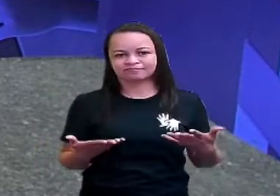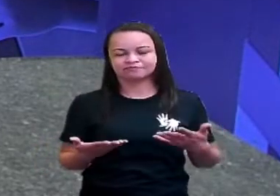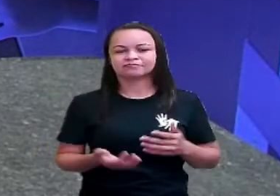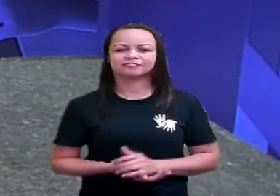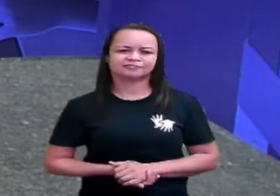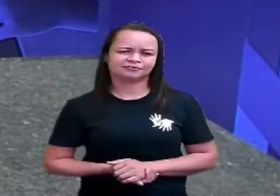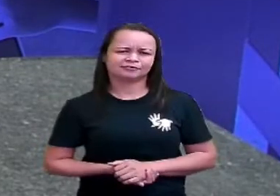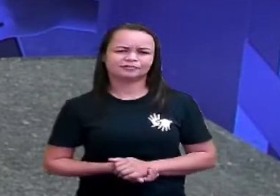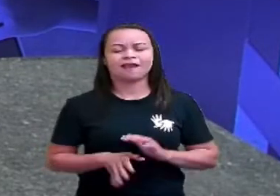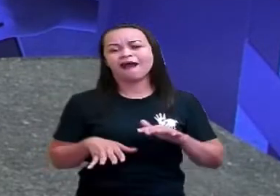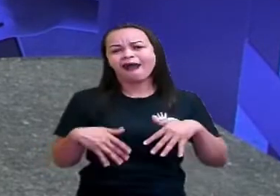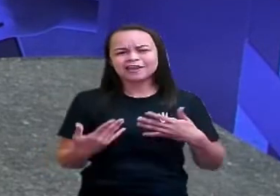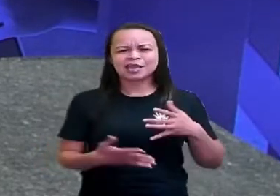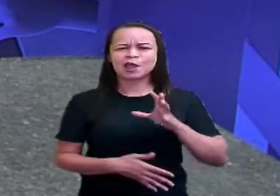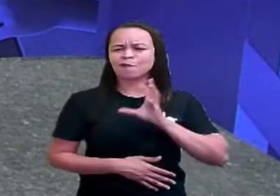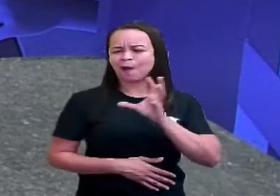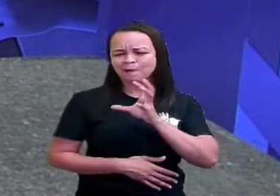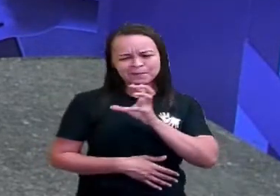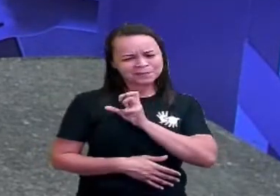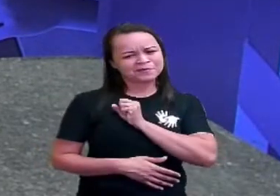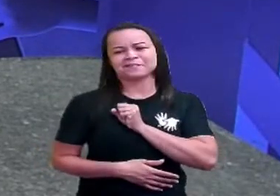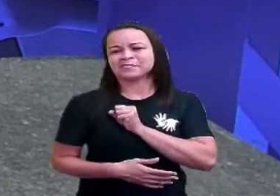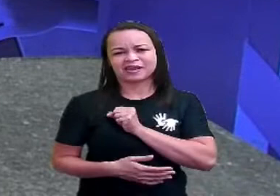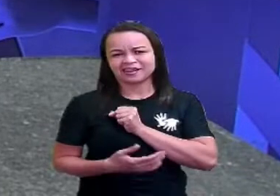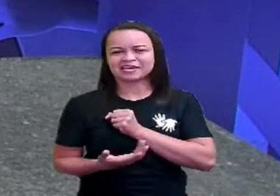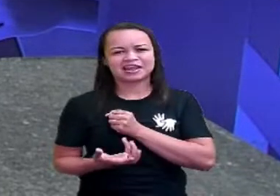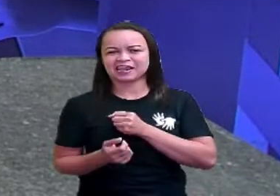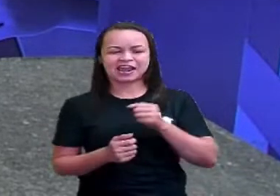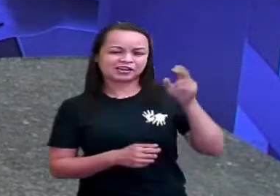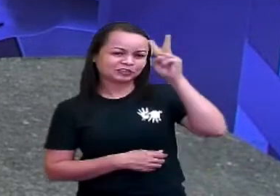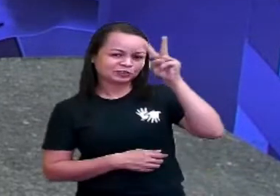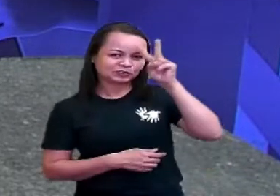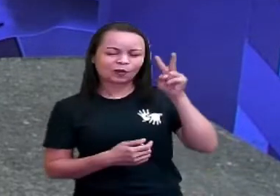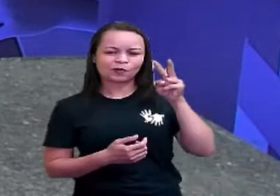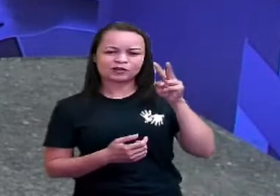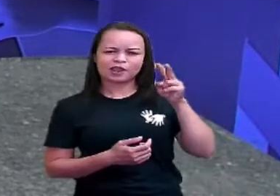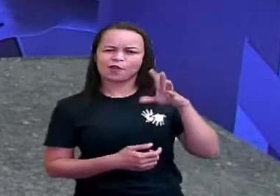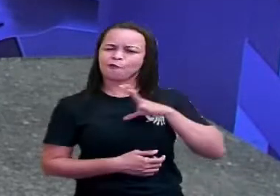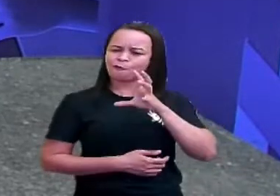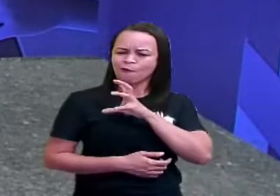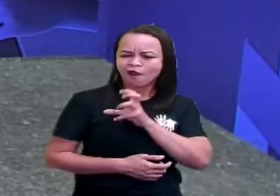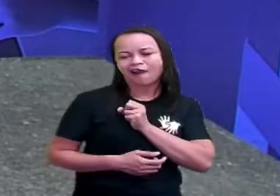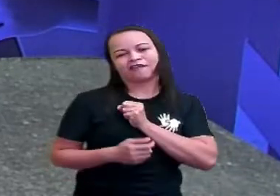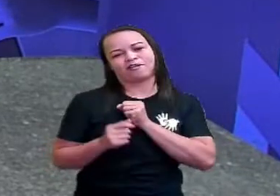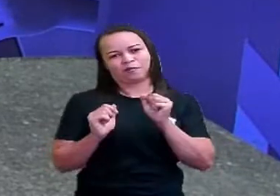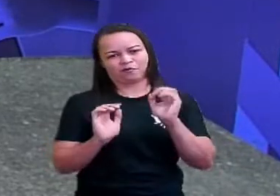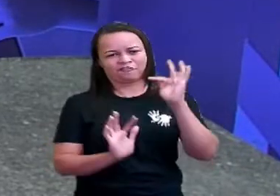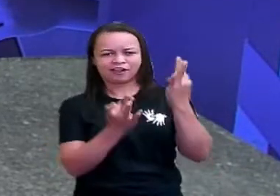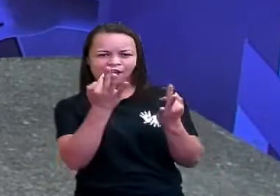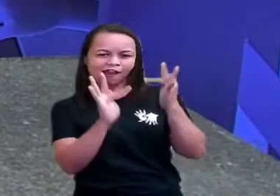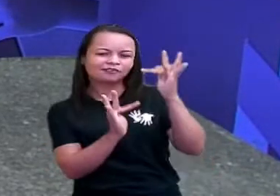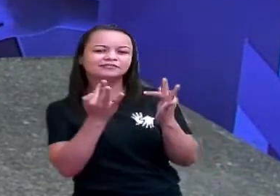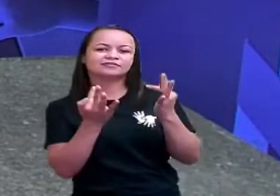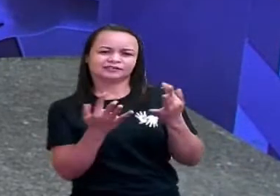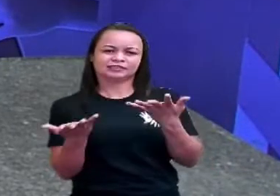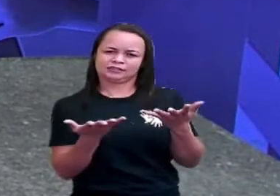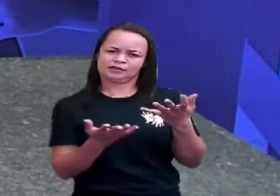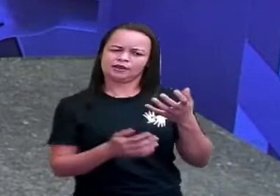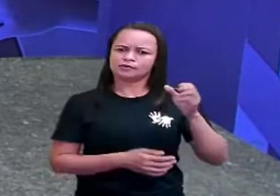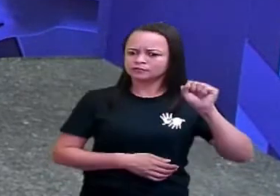Ai, eu amei a história! Eu amo baile de carnaval, sabia? Sério, Lilinha? Sim, amo